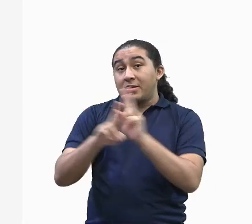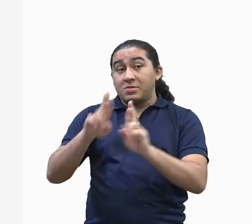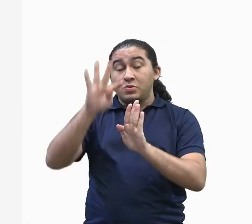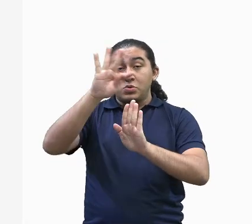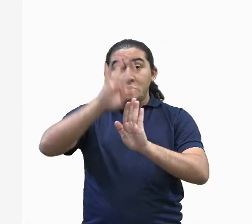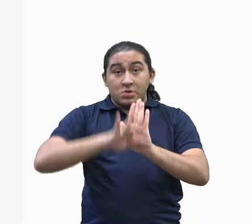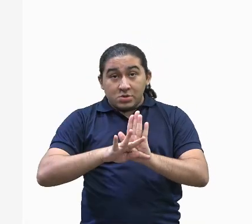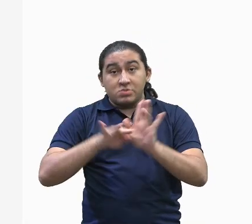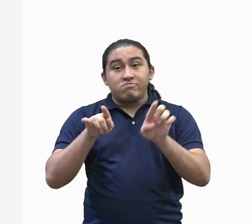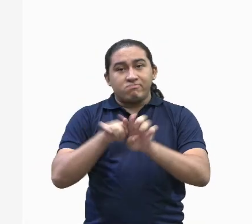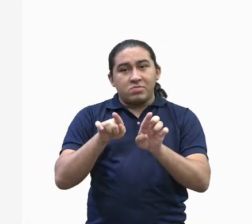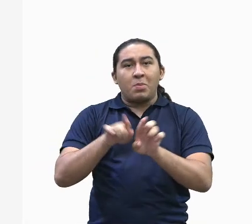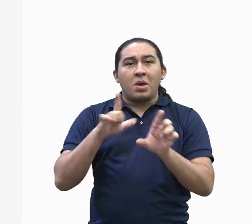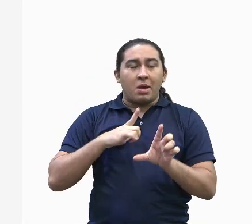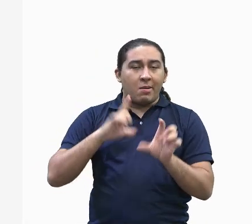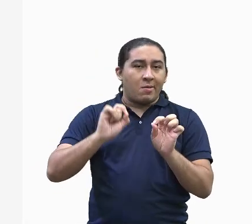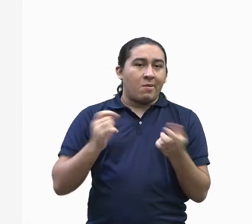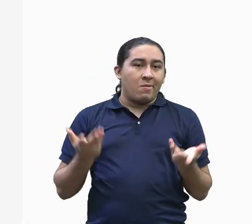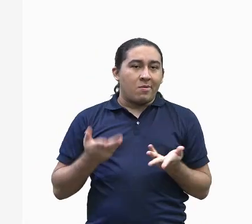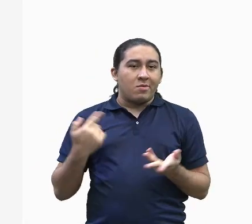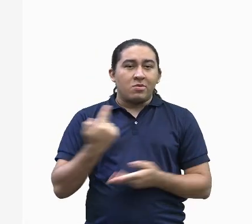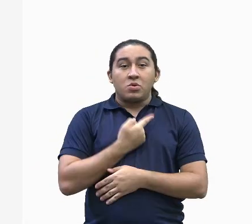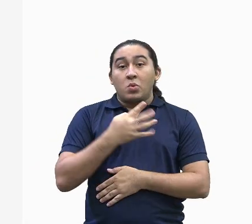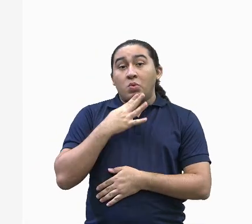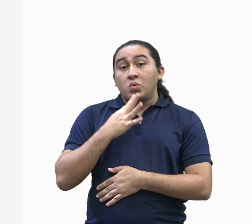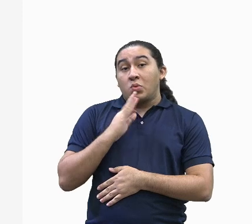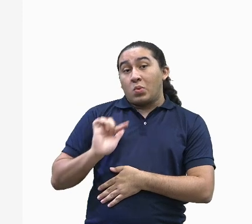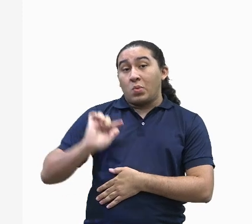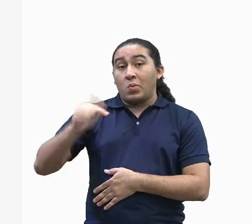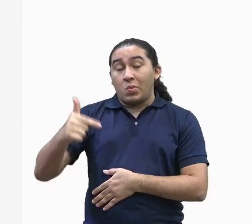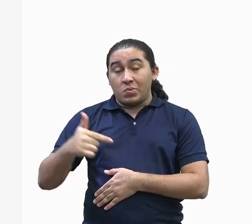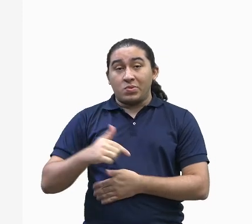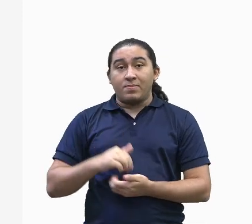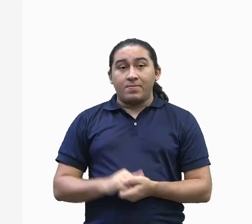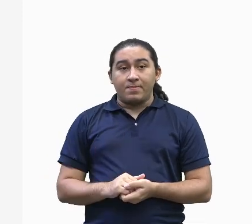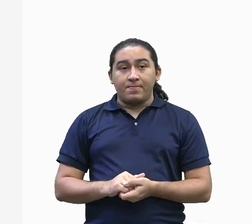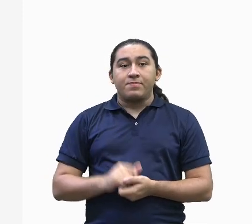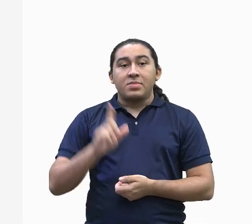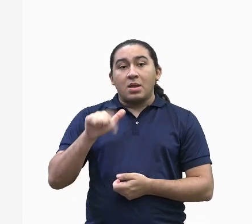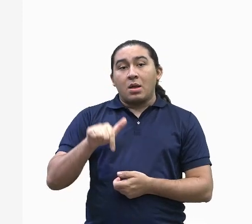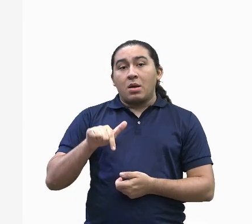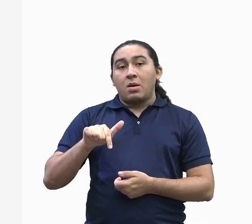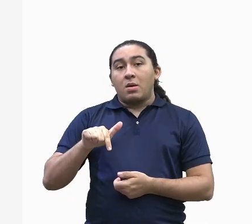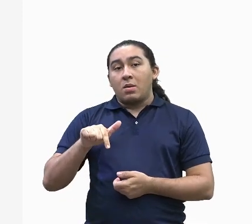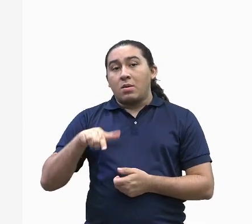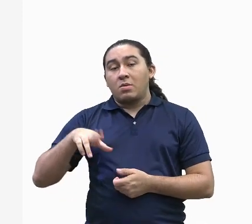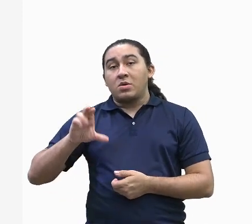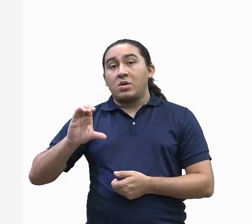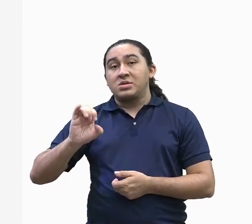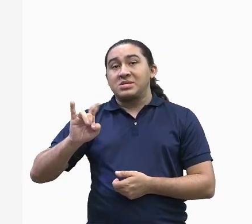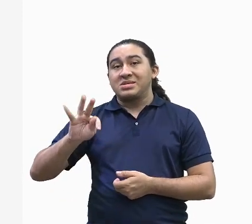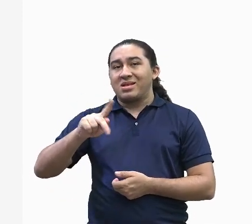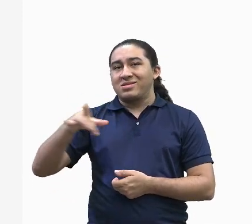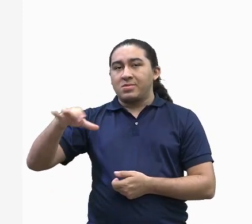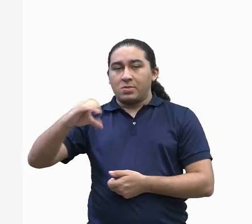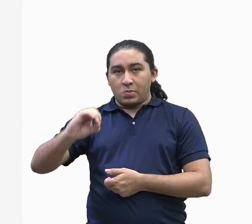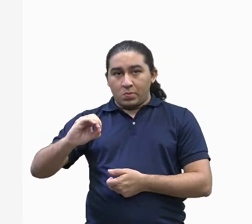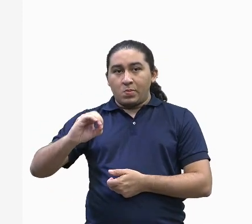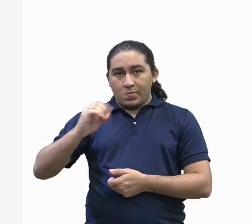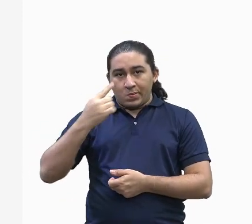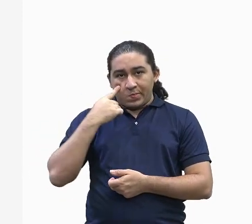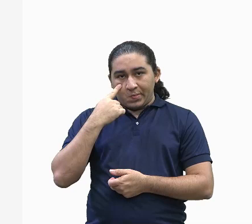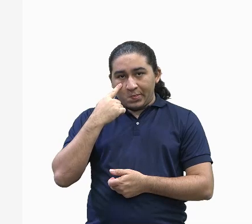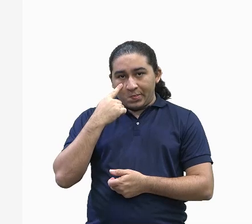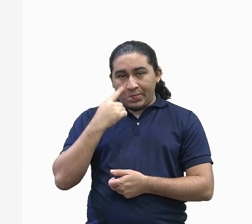de alusão, de paródia. Vamos conhecer a nossa próxima intertextualidade, que é citação.